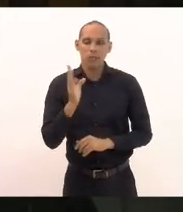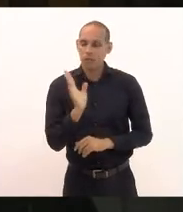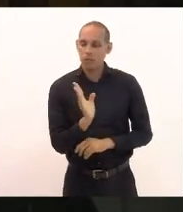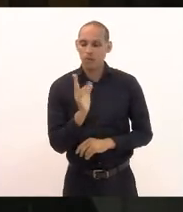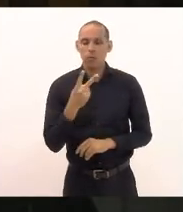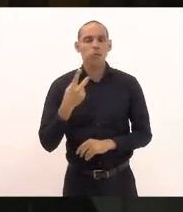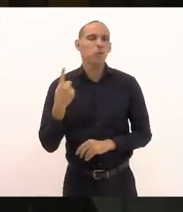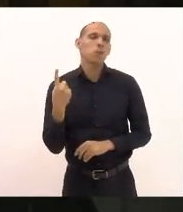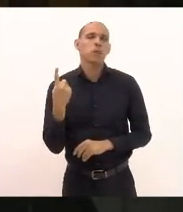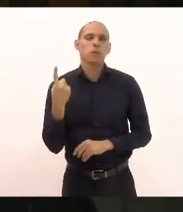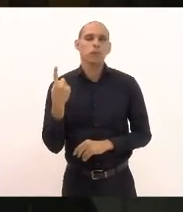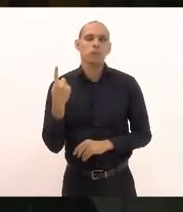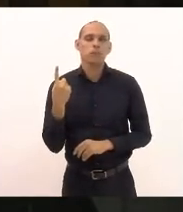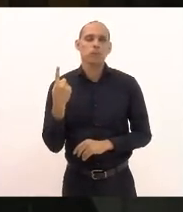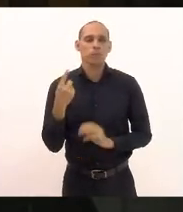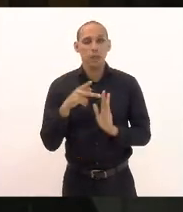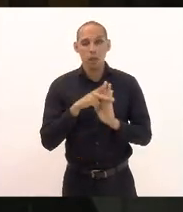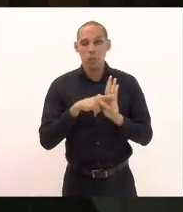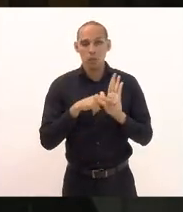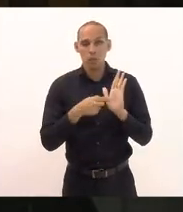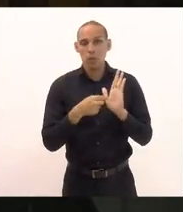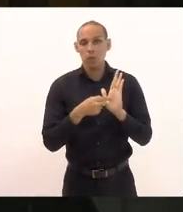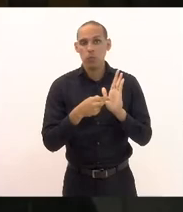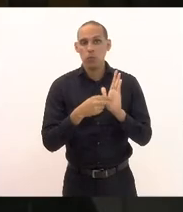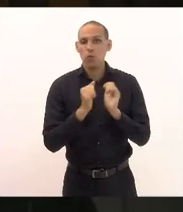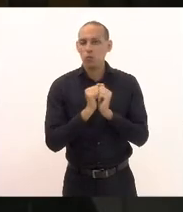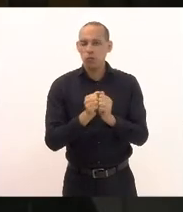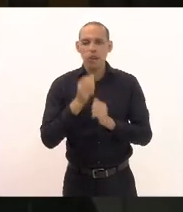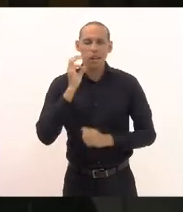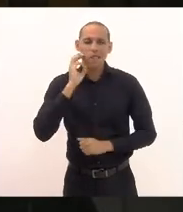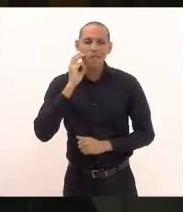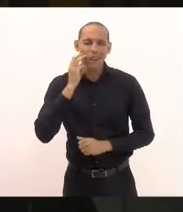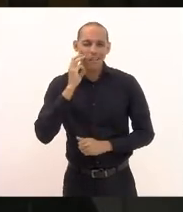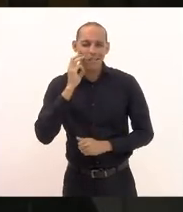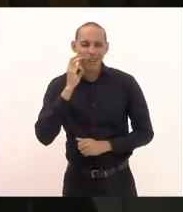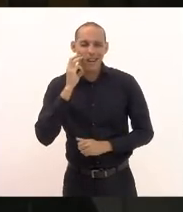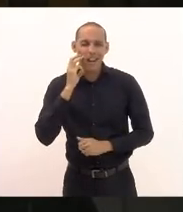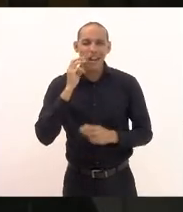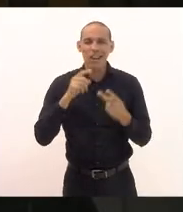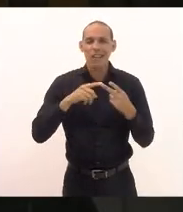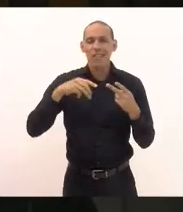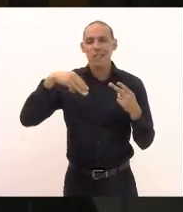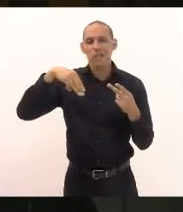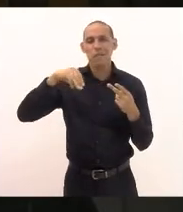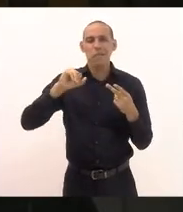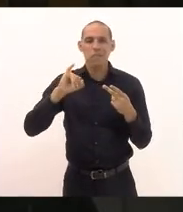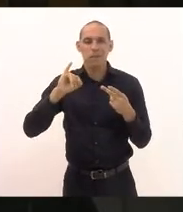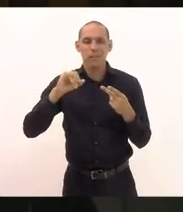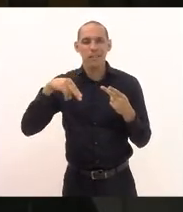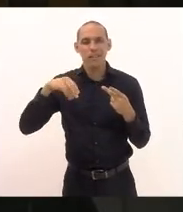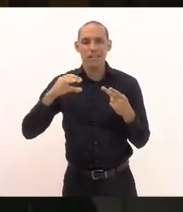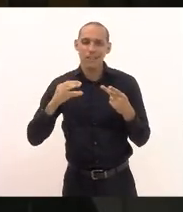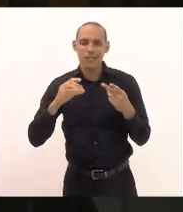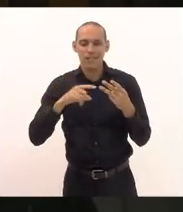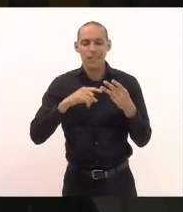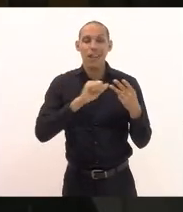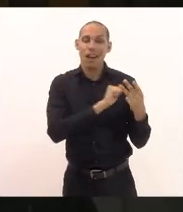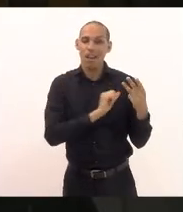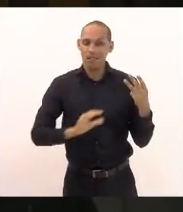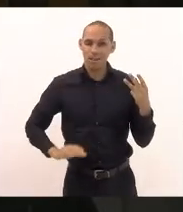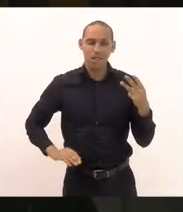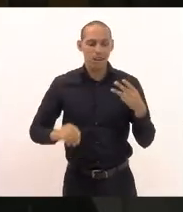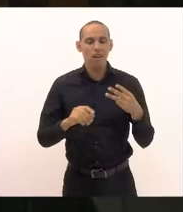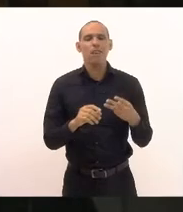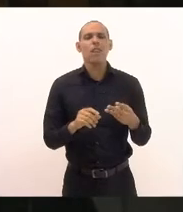4642-2021. Projeto construído com o deputado Valdec Carneiro, com o deputado Carlos Mink, com o deputado André Siciliano,